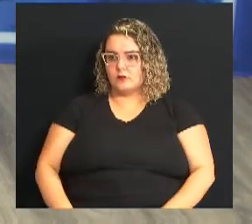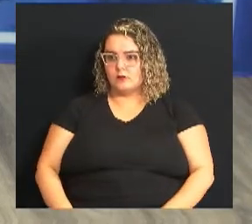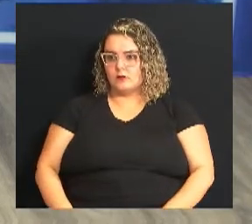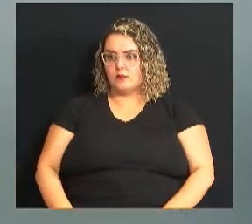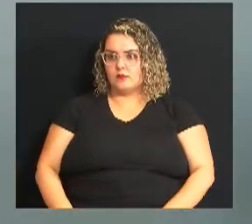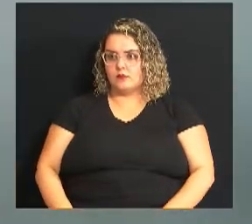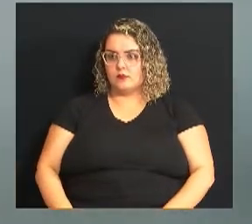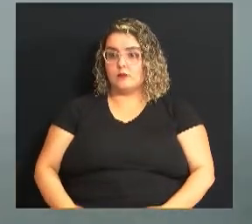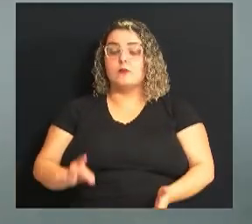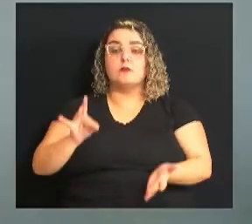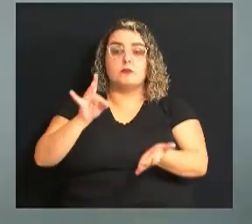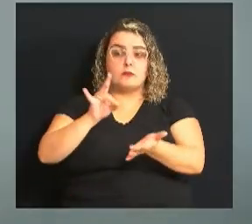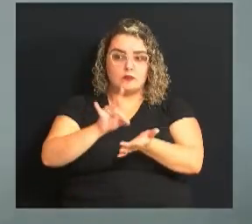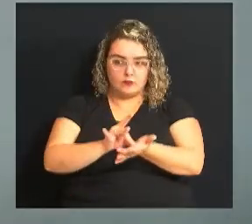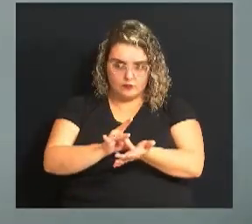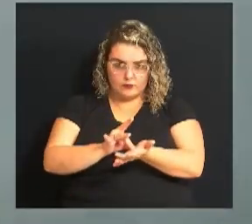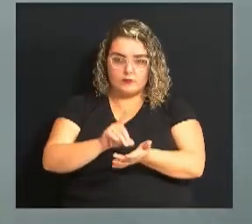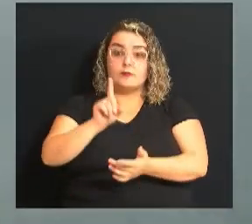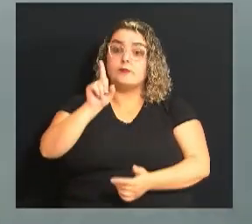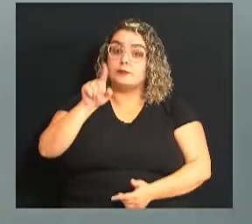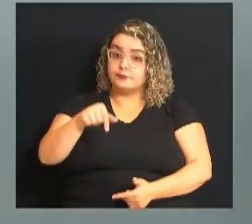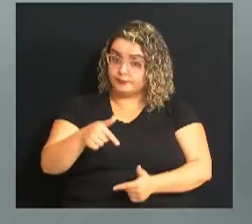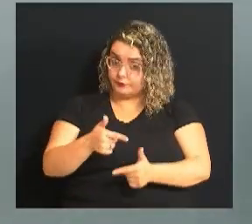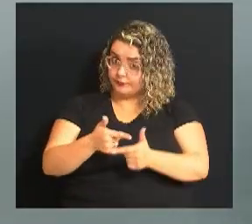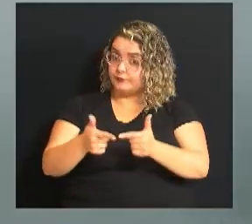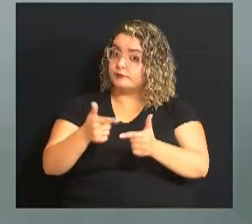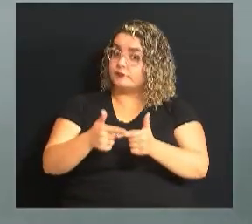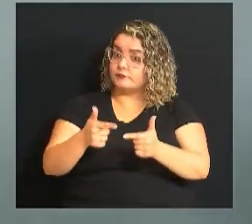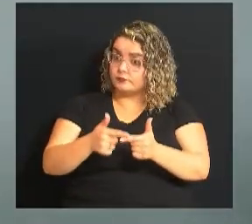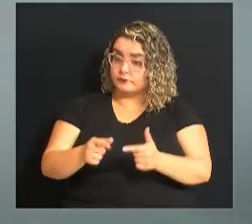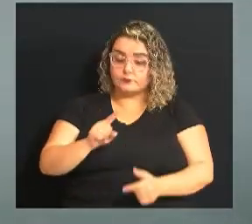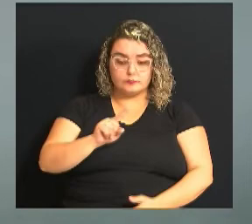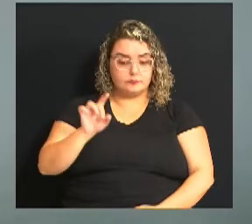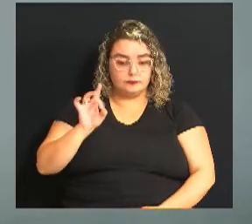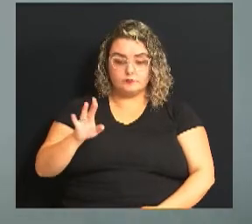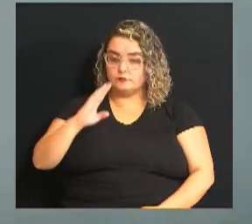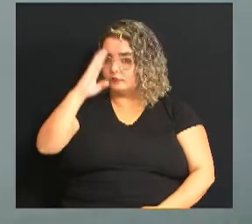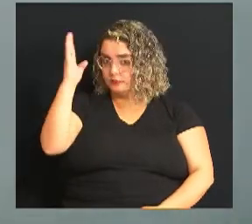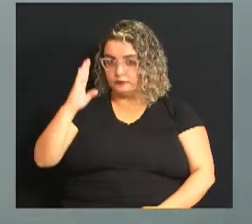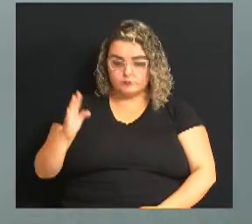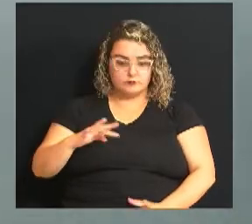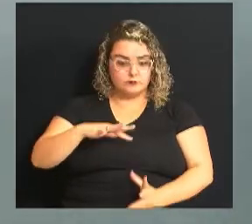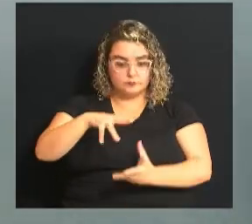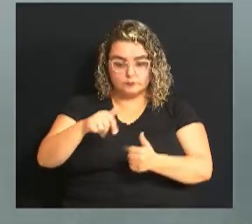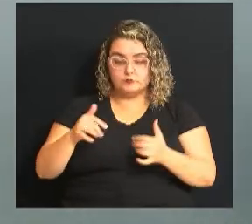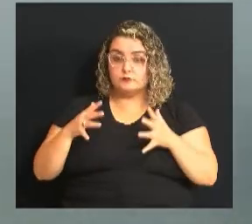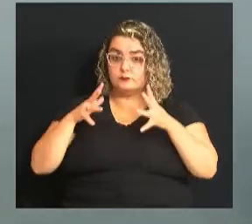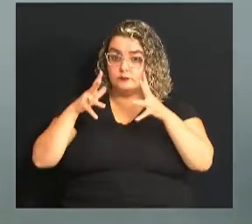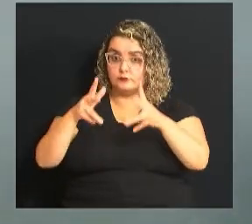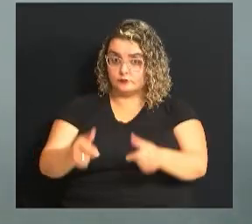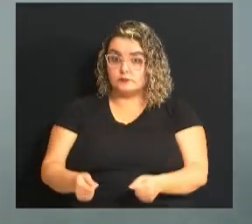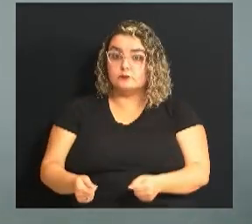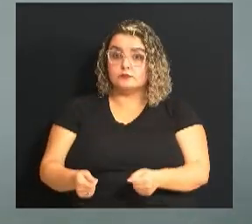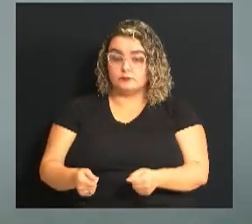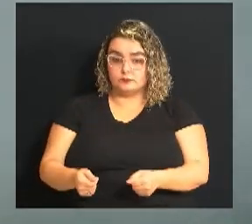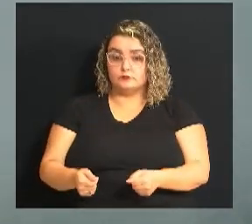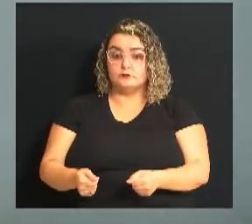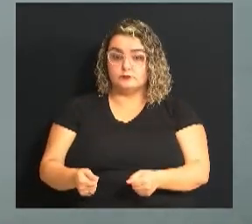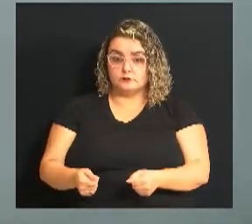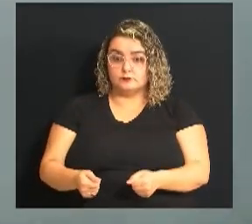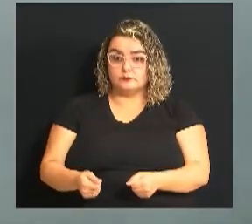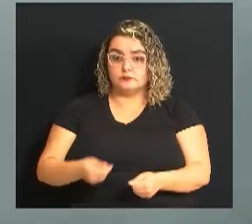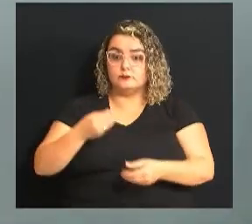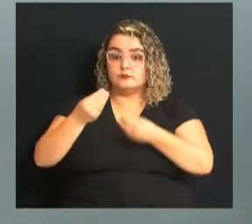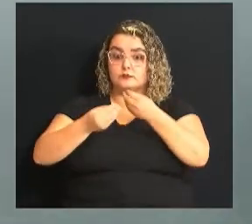Na verdade, ainda é um problema, e é um problema não só no Brasil, no mundo inteiro. É incrível como as pessoas podem